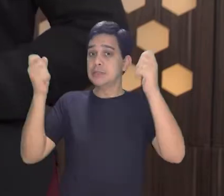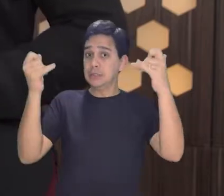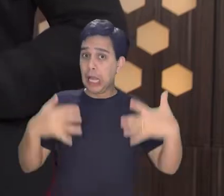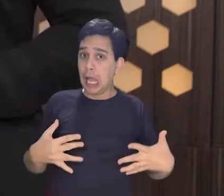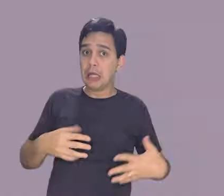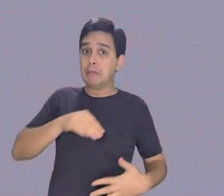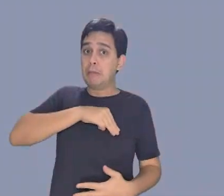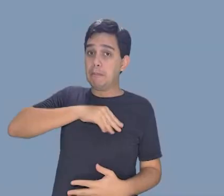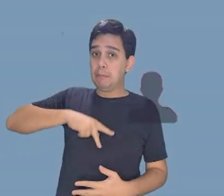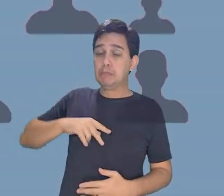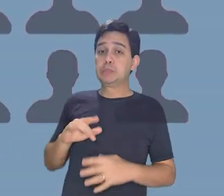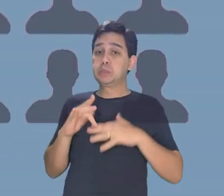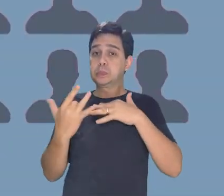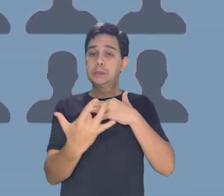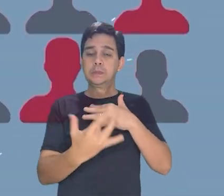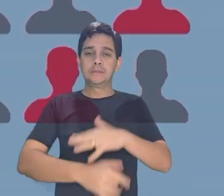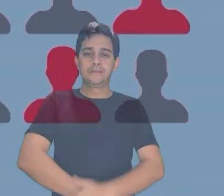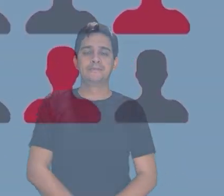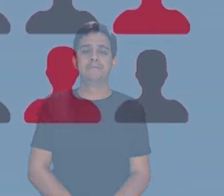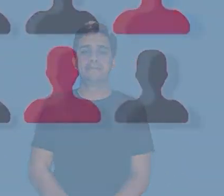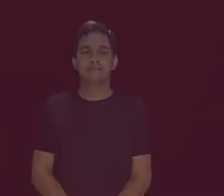nas redes.